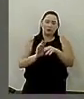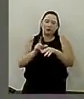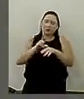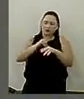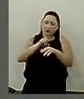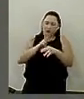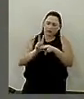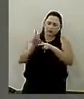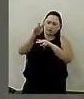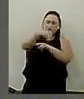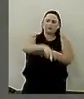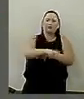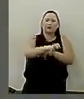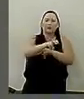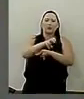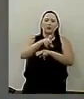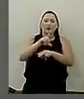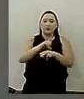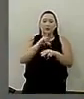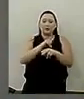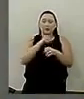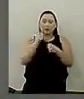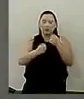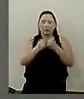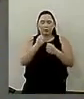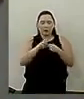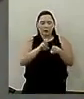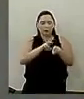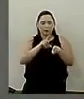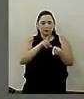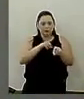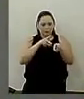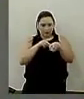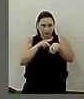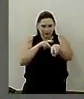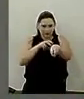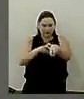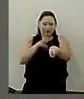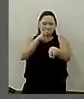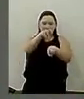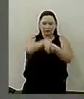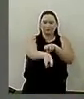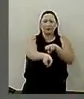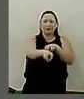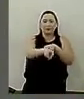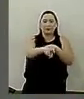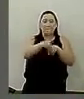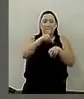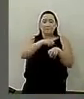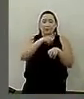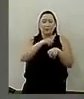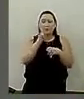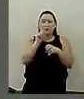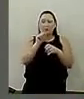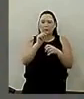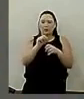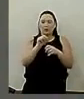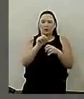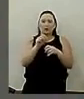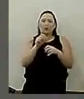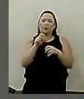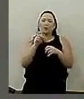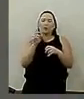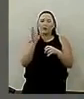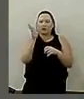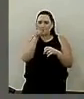dentro? Foi desse jeito, o carro rodou por cima do carro. E foram eles que deram socorro para o acidente. Mas com